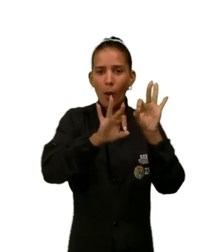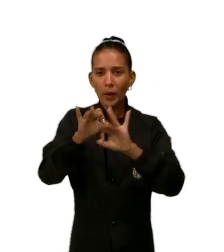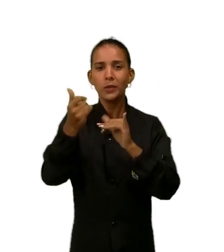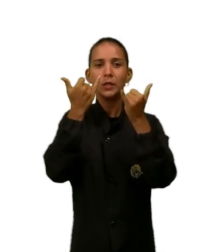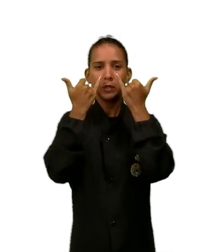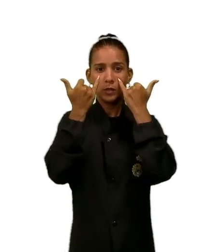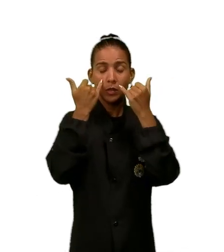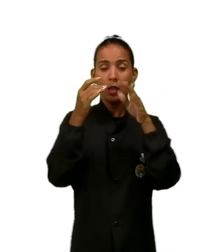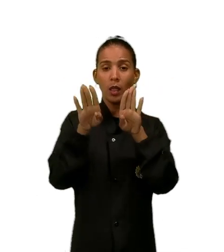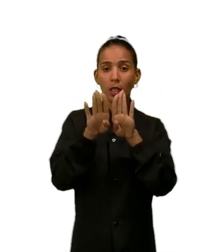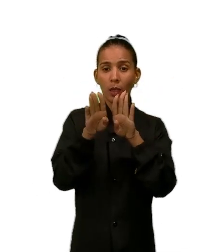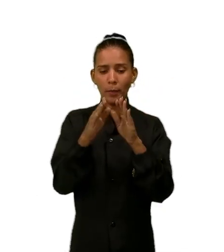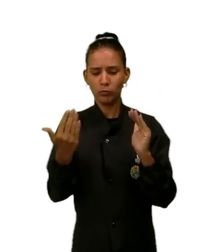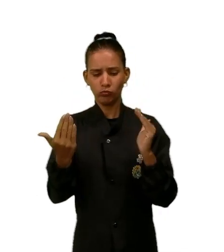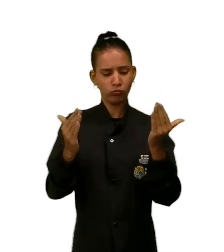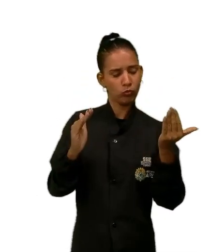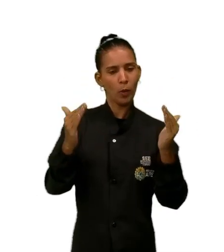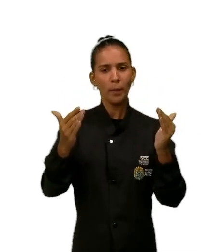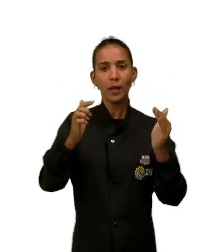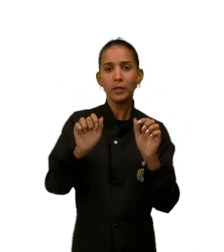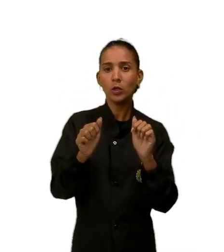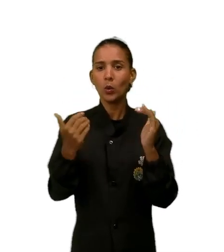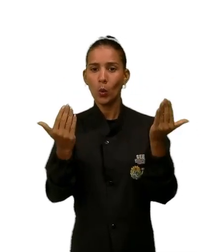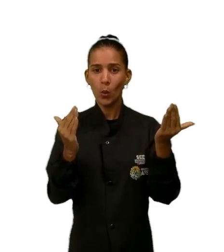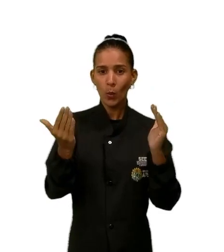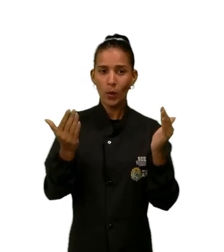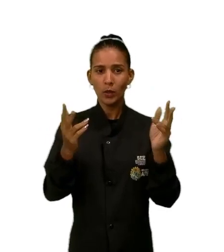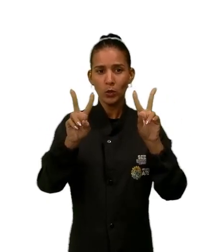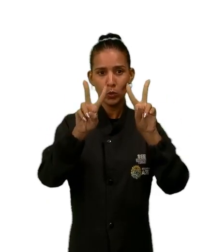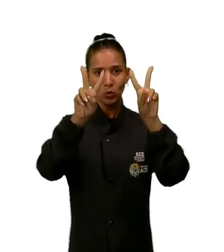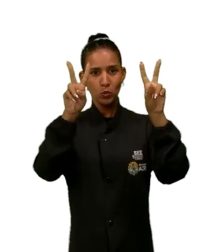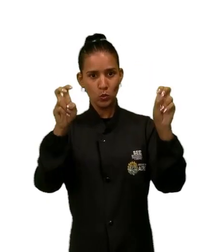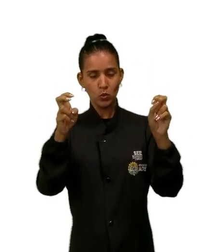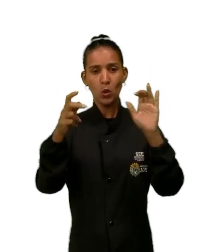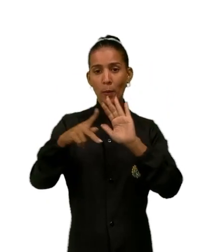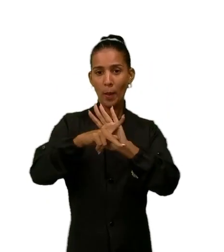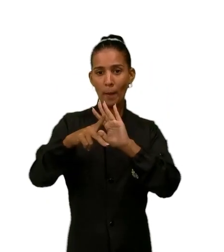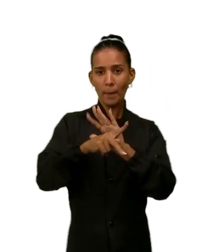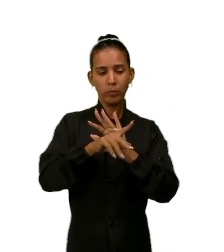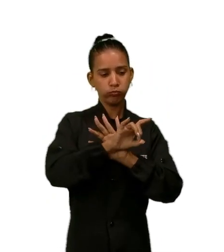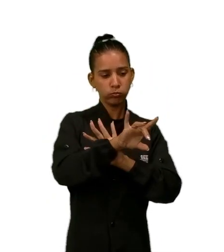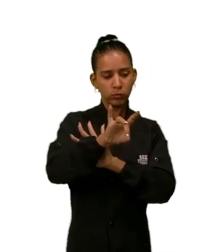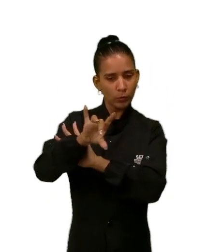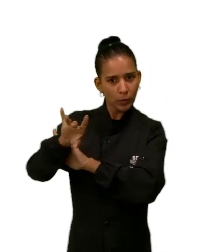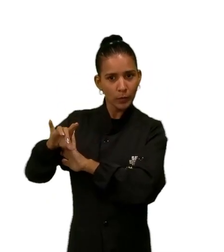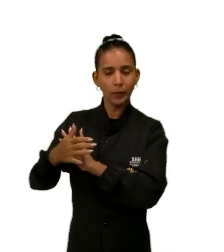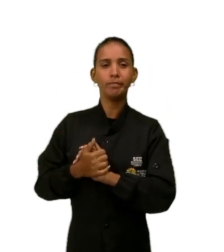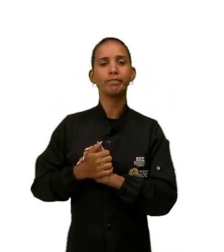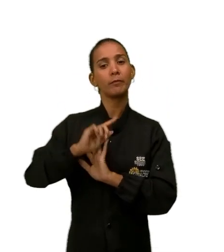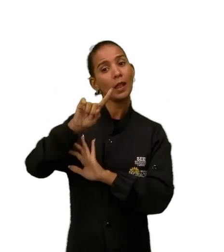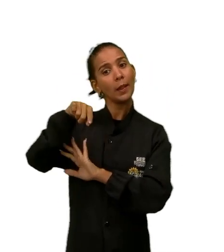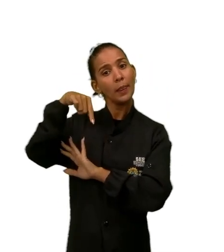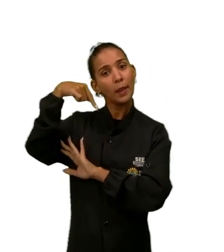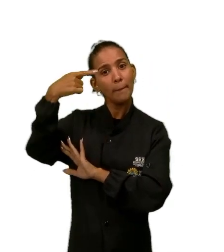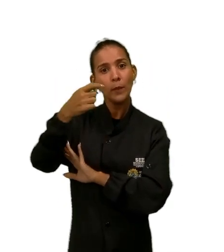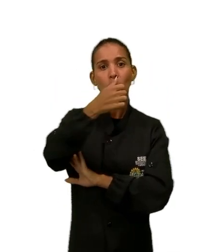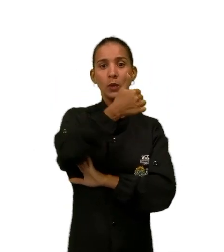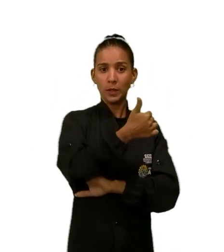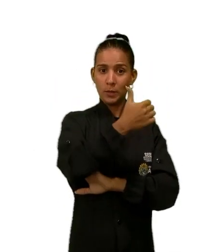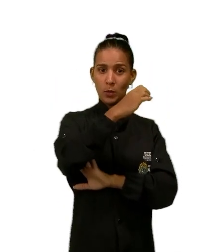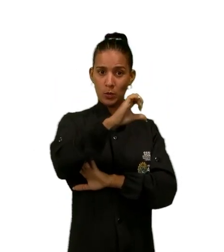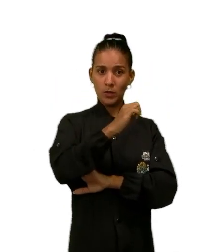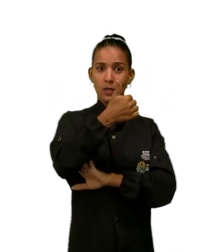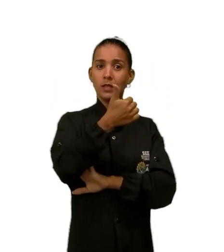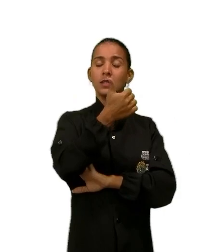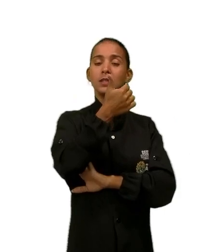suas semelhanças em relação às suas propriedades. Alguns anos depois, o Henry Moseley, lá em